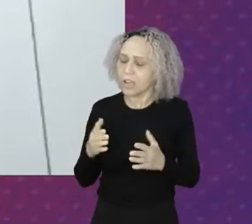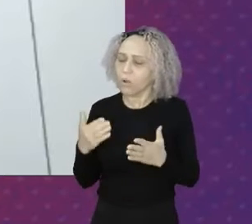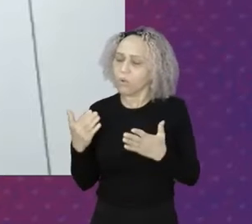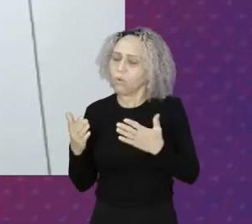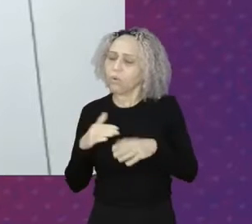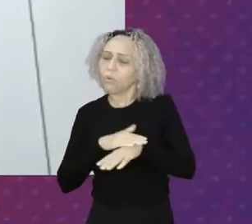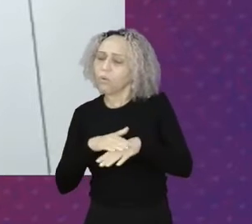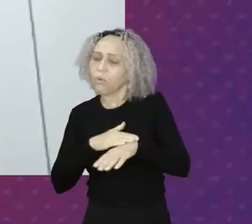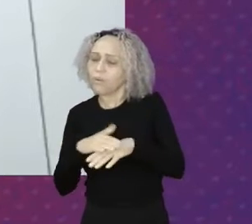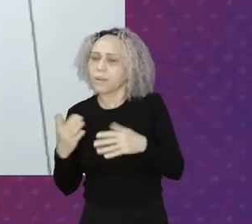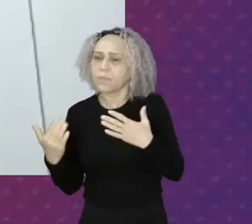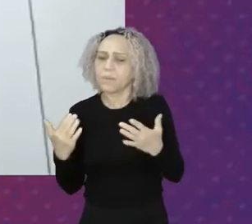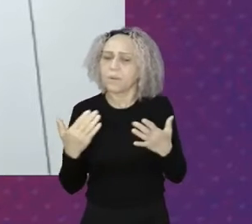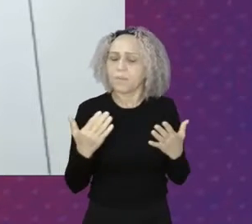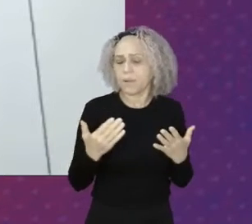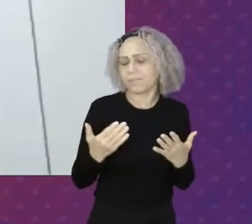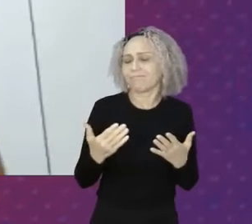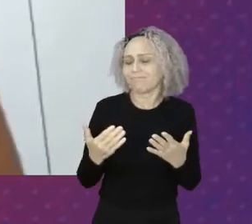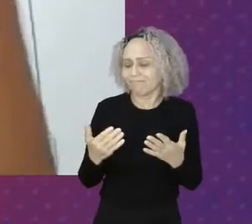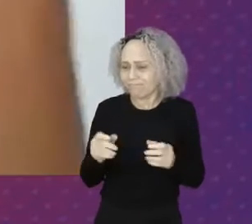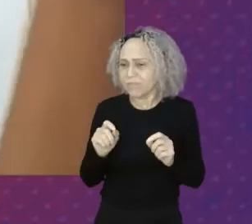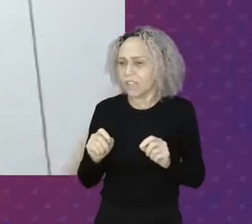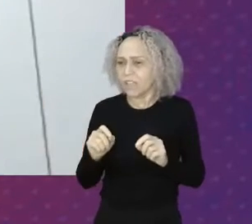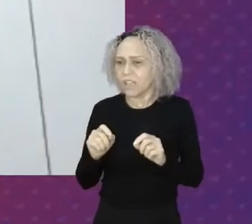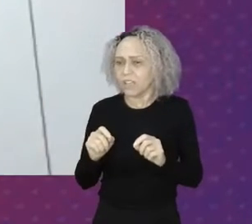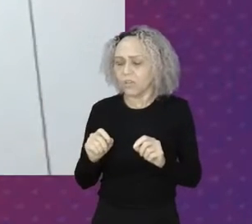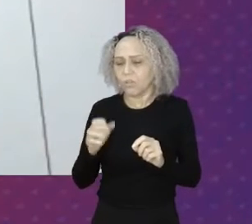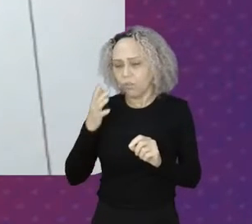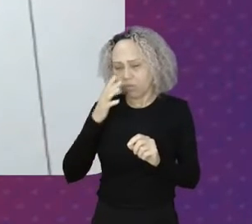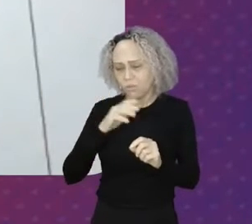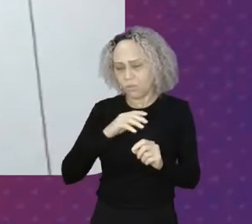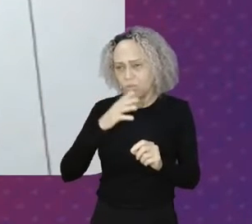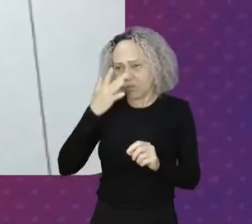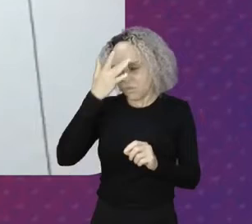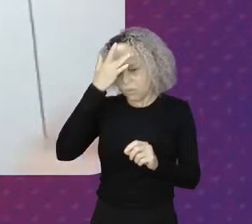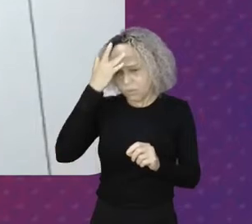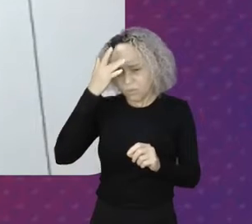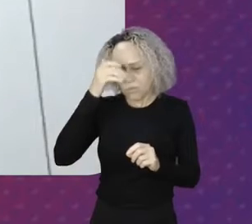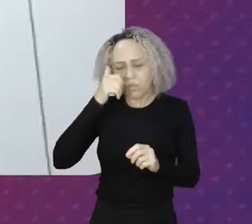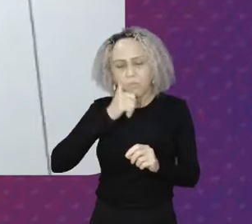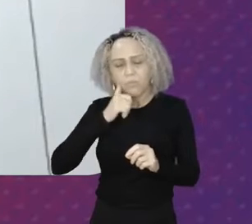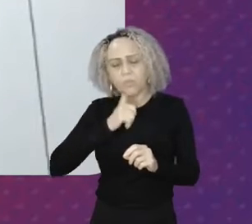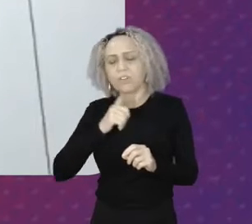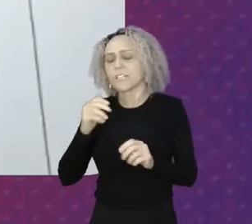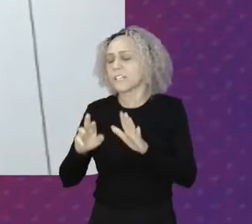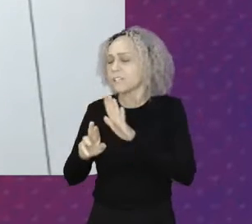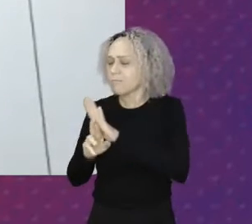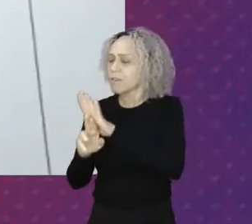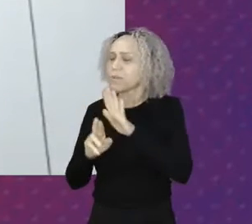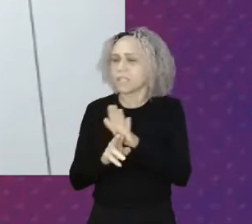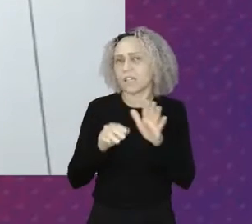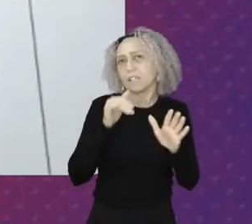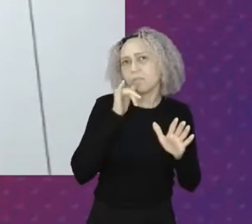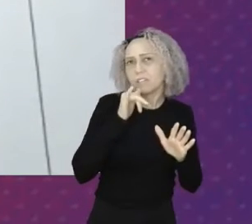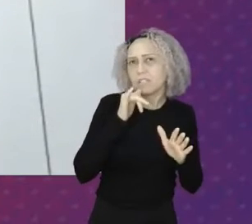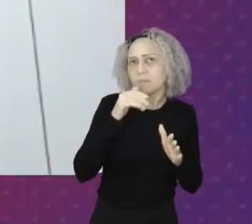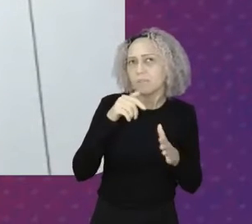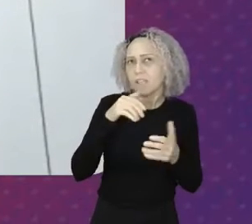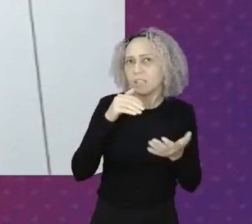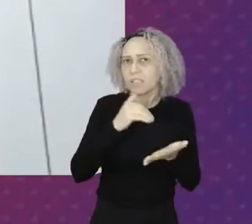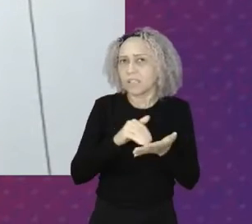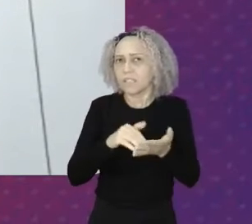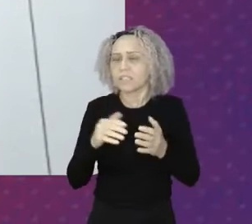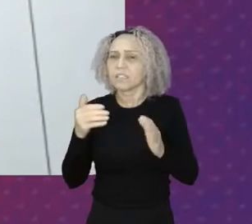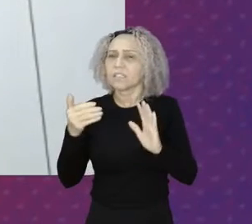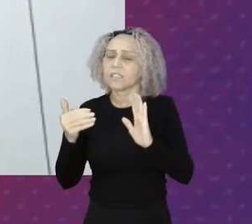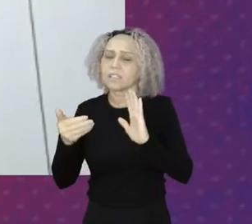diversas representantes da própria Secretaria da Mulher da Câmara, dos deputados e deputadas,